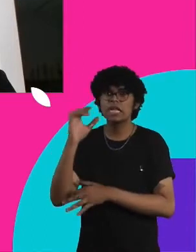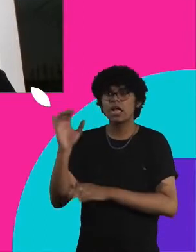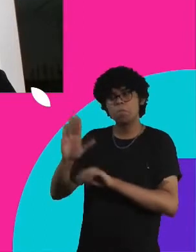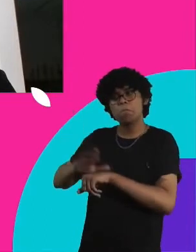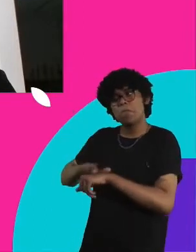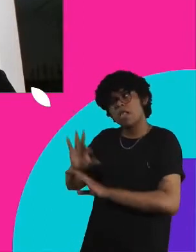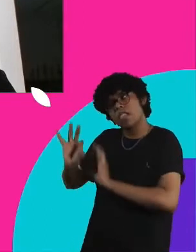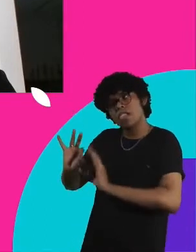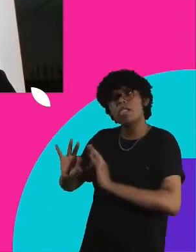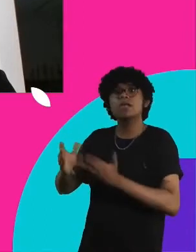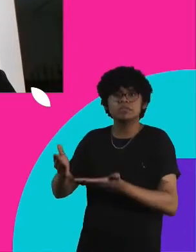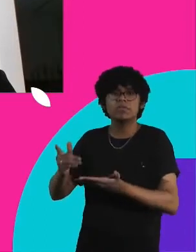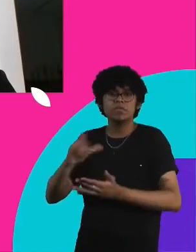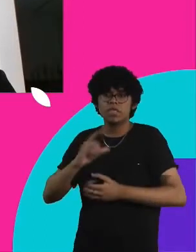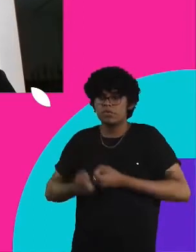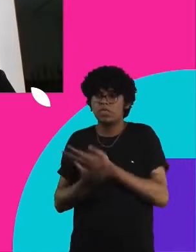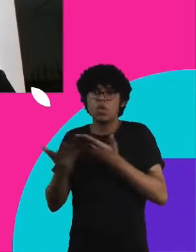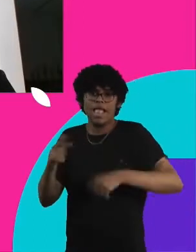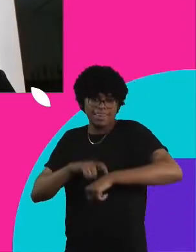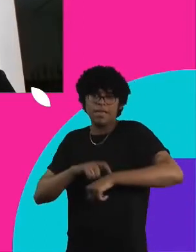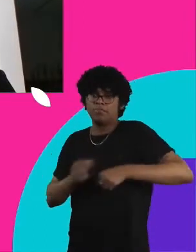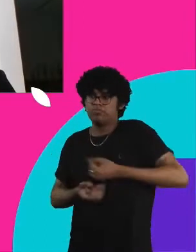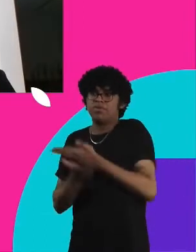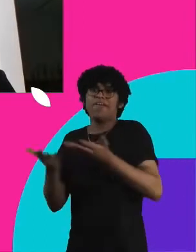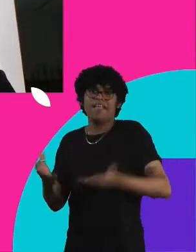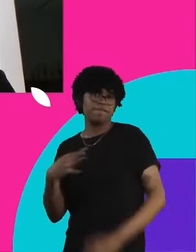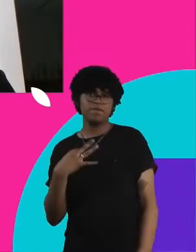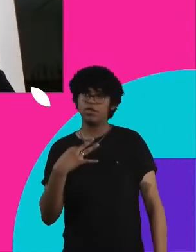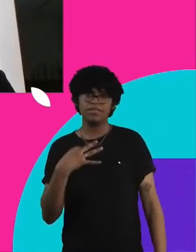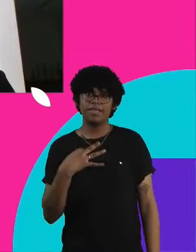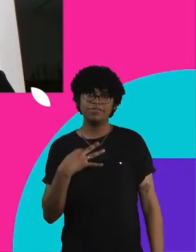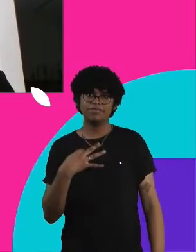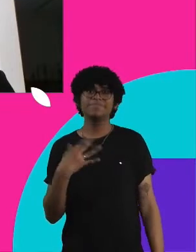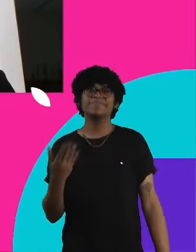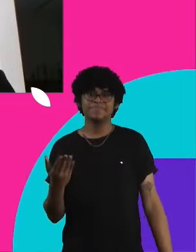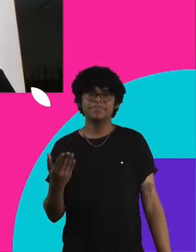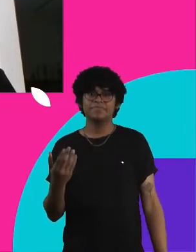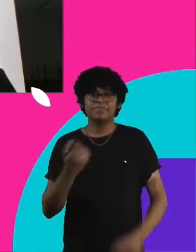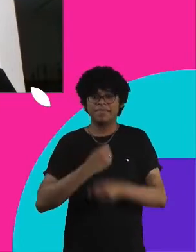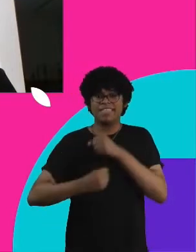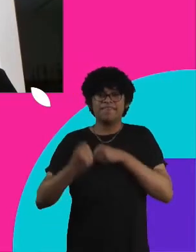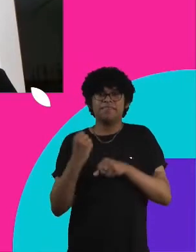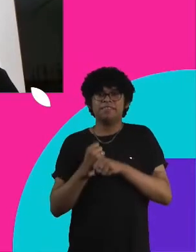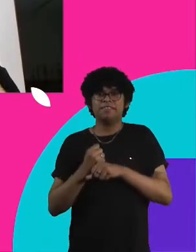Enfim, cada um doando ali do seu tempo, 100% voluntário. Eu fiquei ano passado, né, inteiro assim por conta